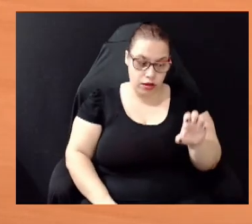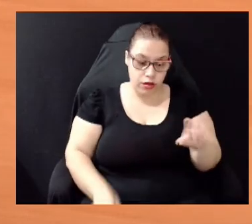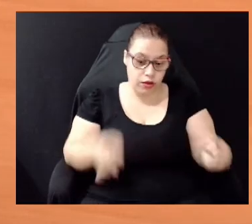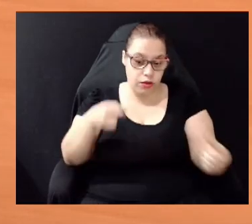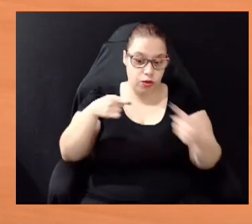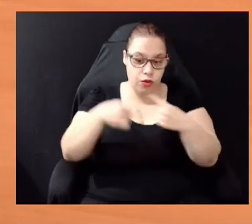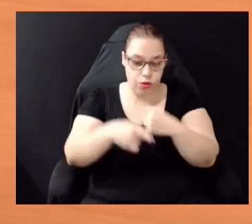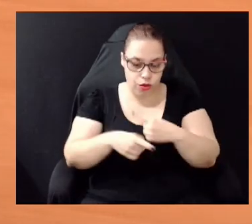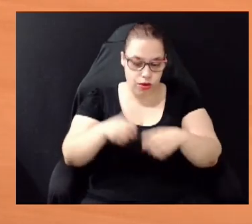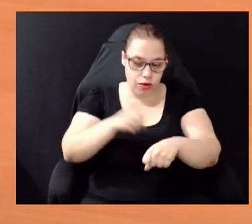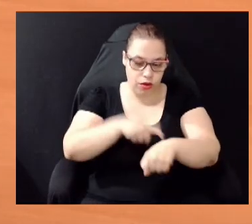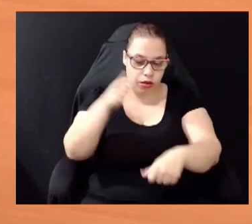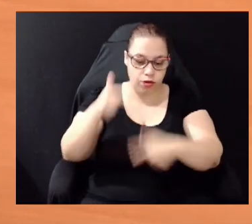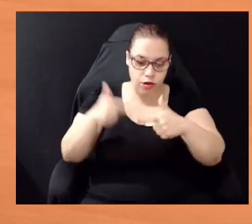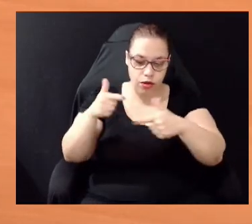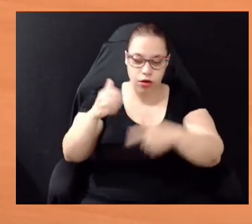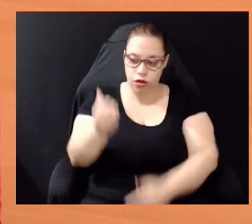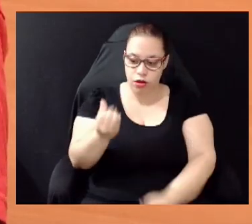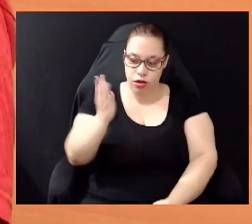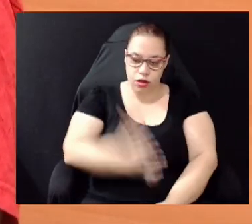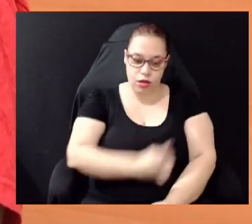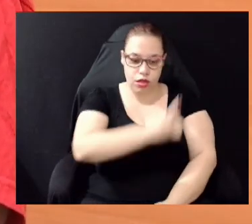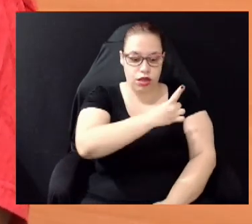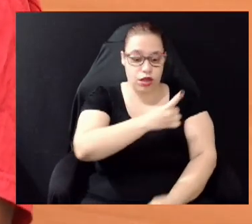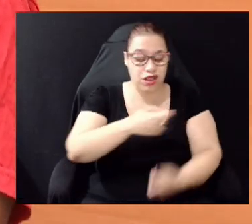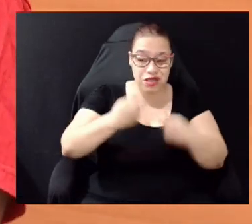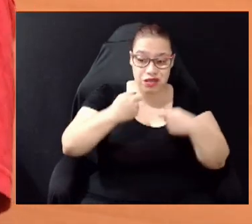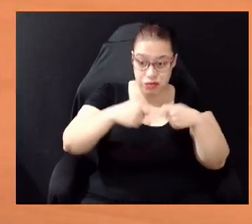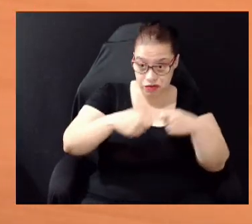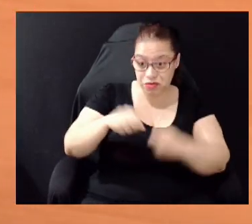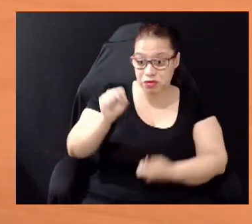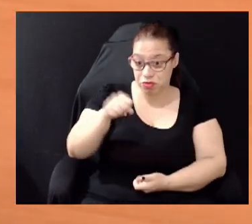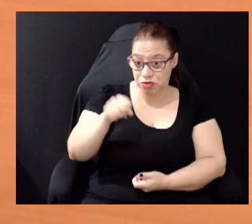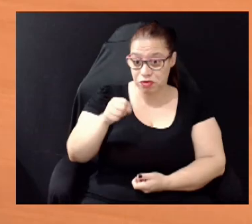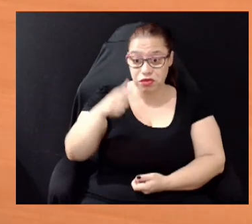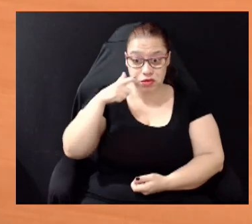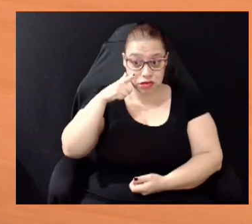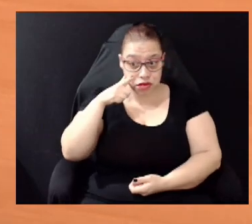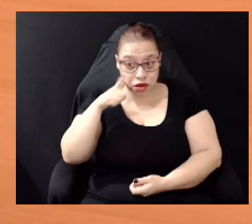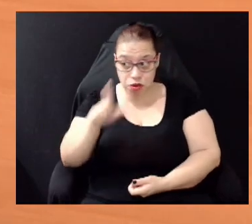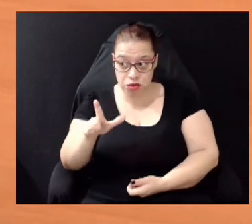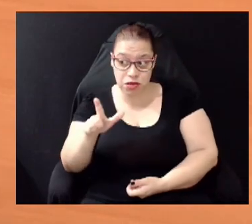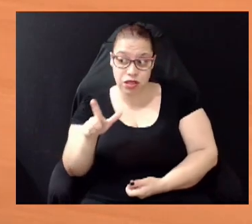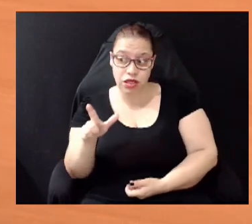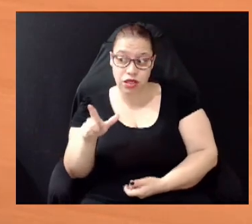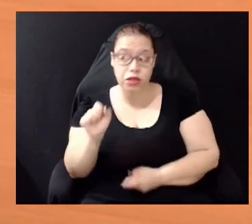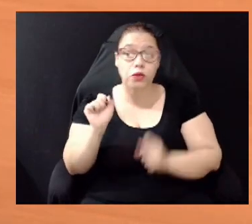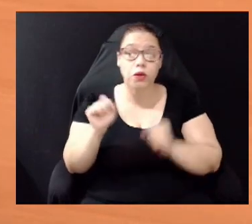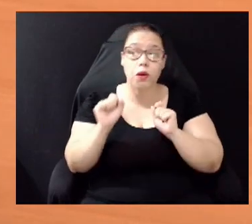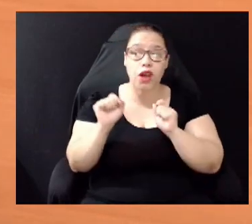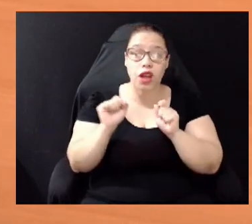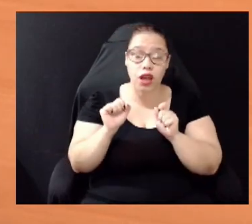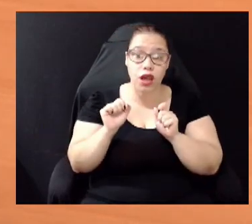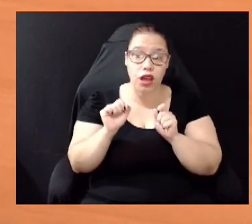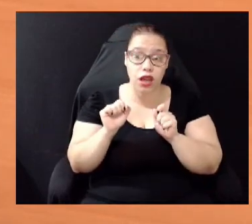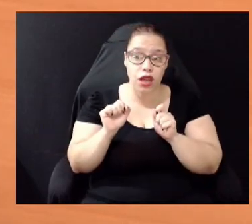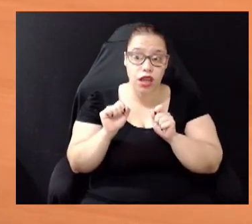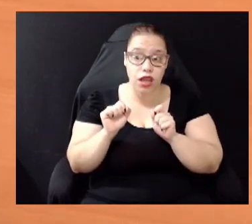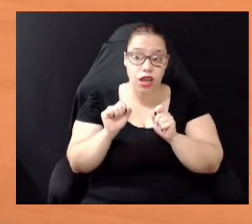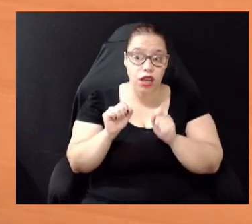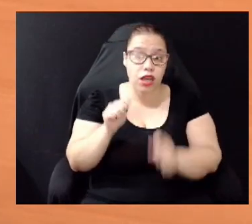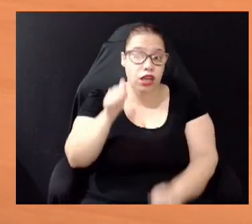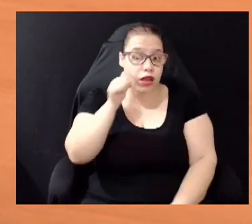6x1, é necessário, assim, para que a gente consiga que essas mulheres, né, não tenham